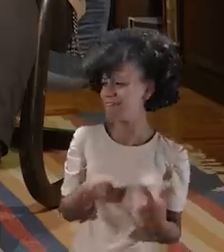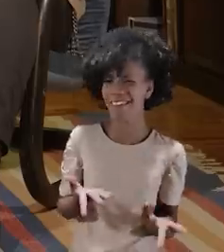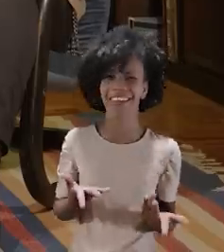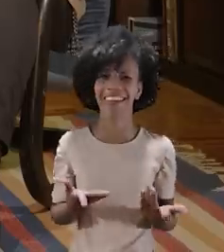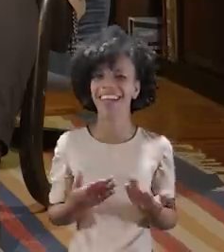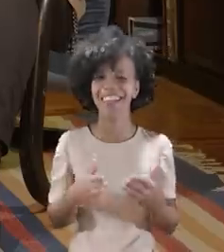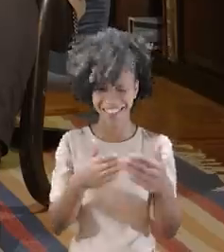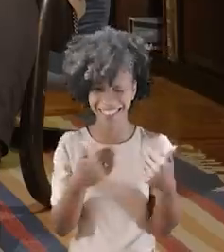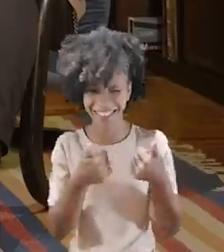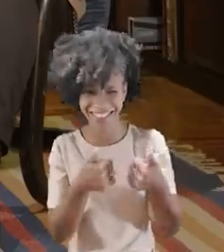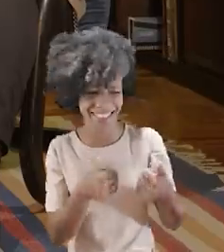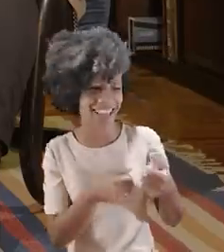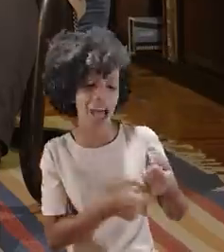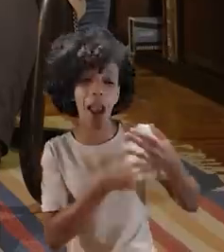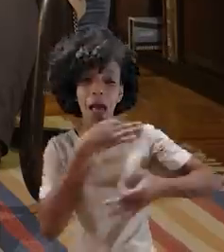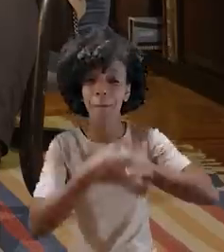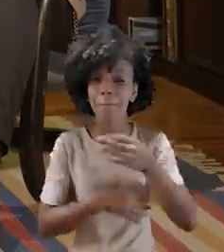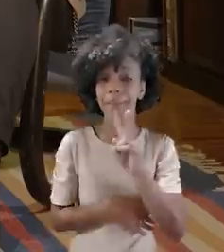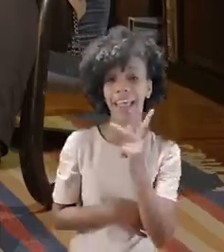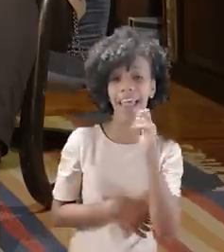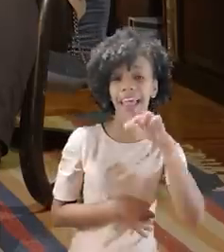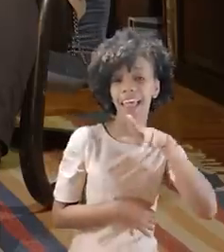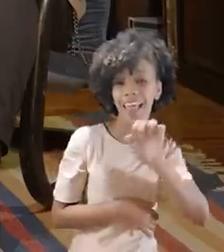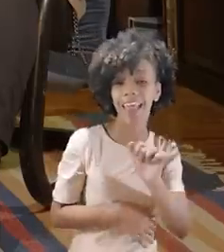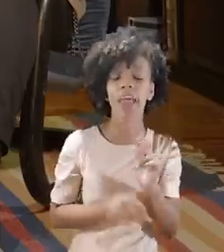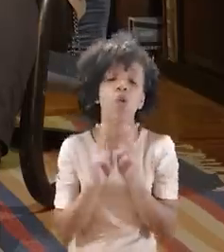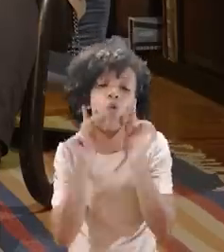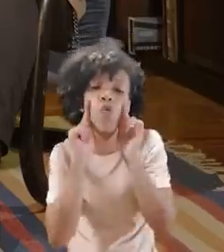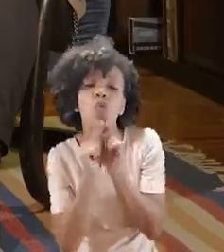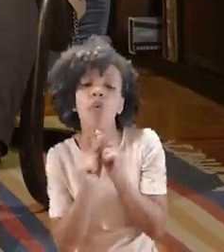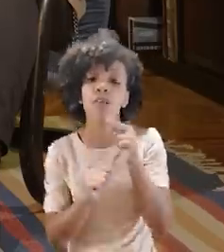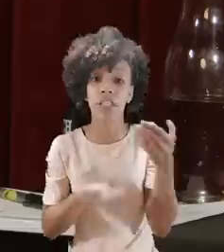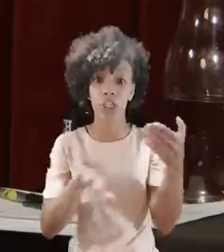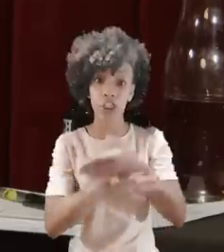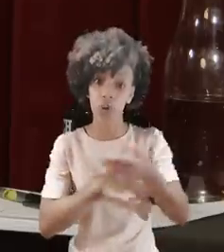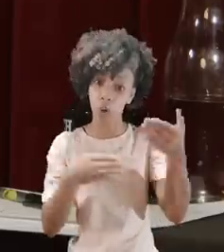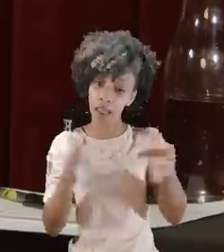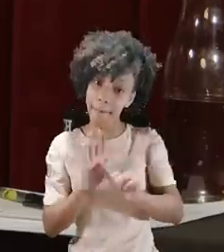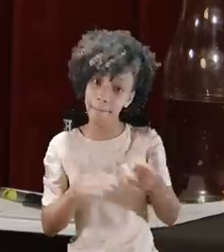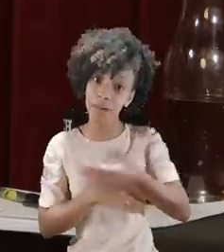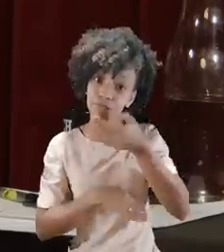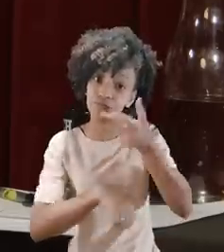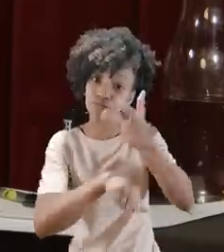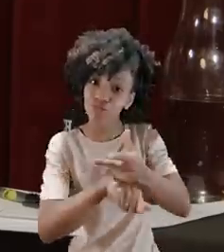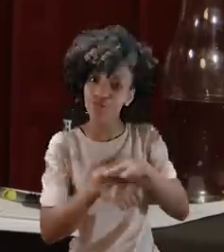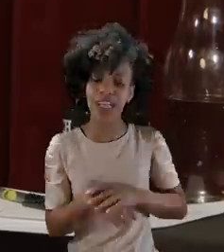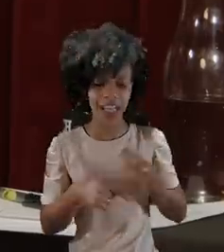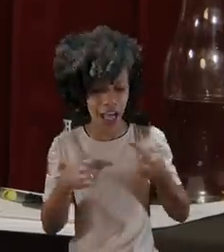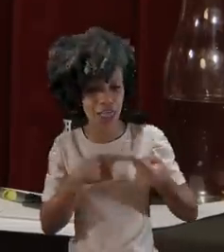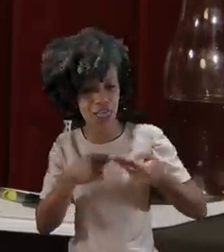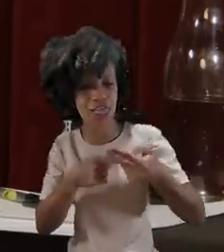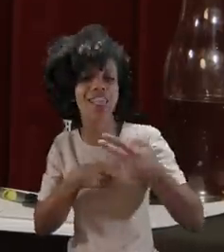nós não falou deixa sugestão de seu Henrique Henrique barbeiro ou achismos você que chegou pela primeira vez machismos